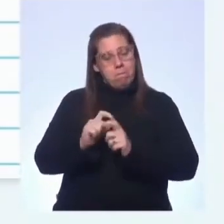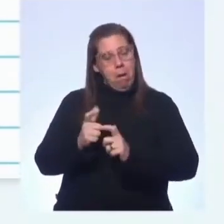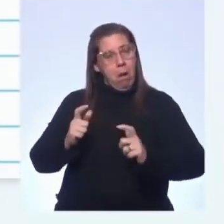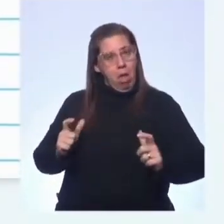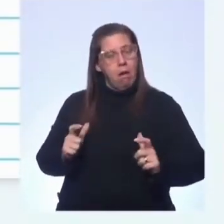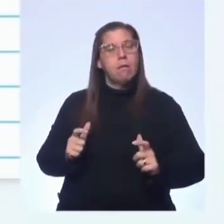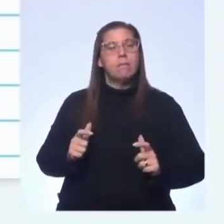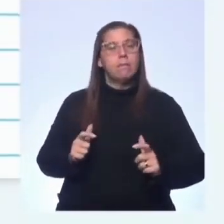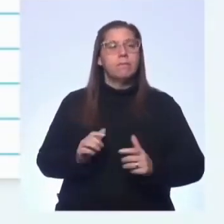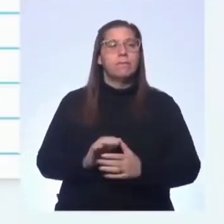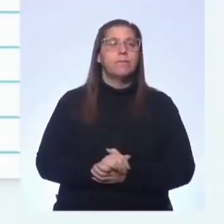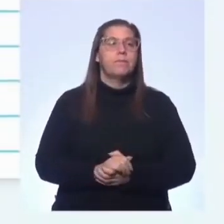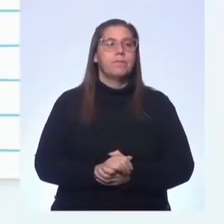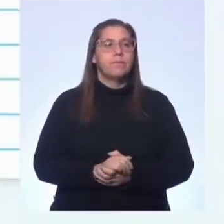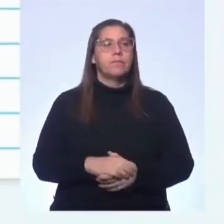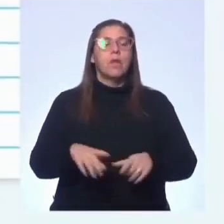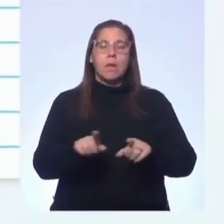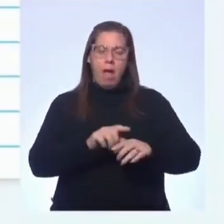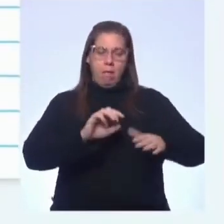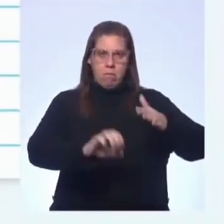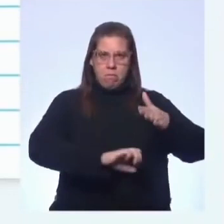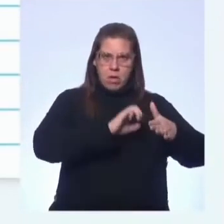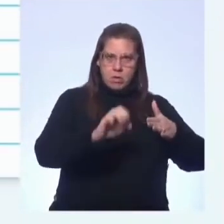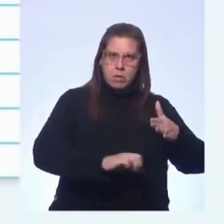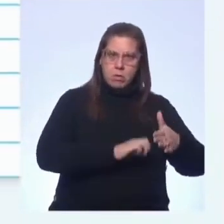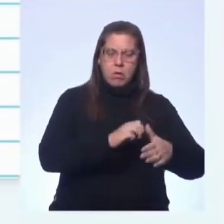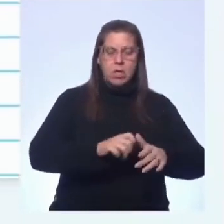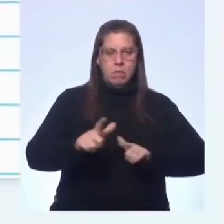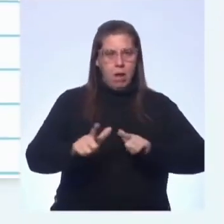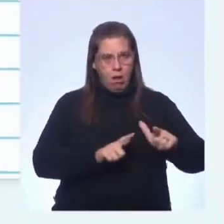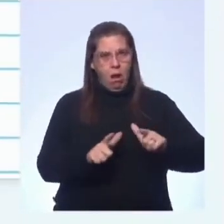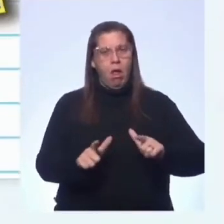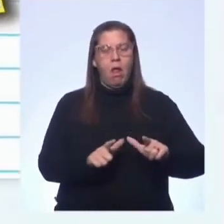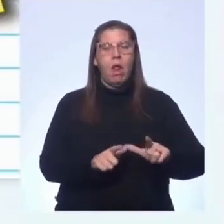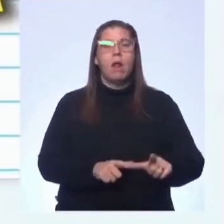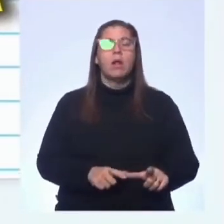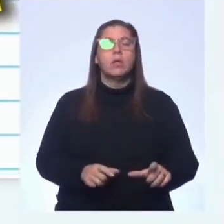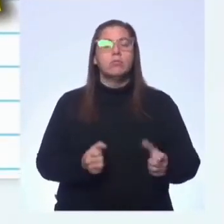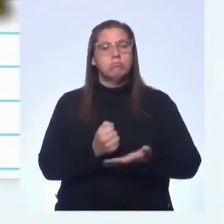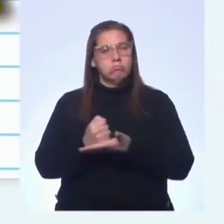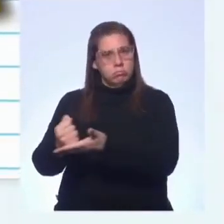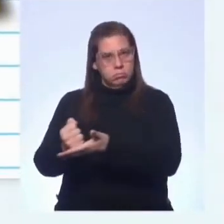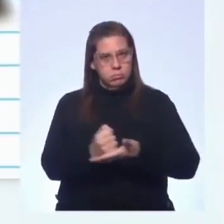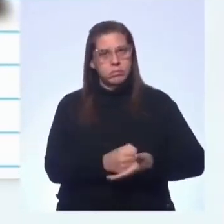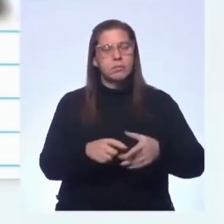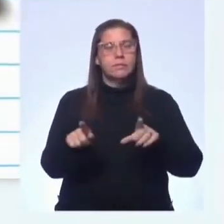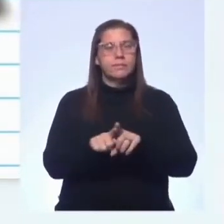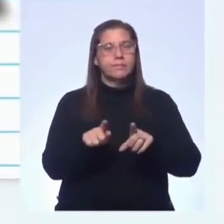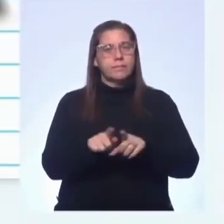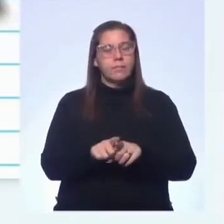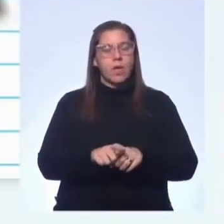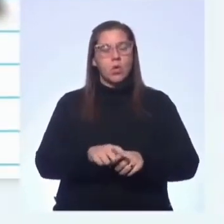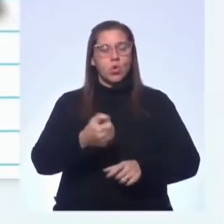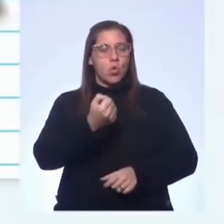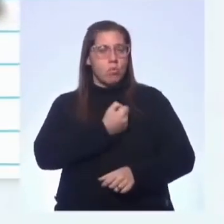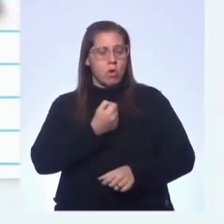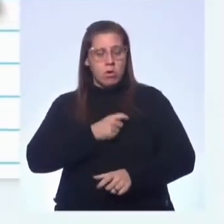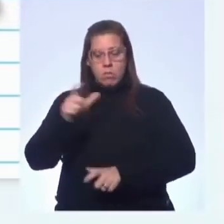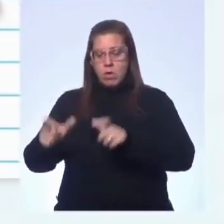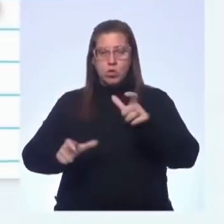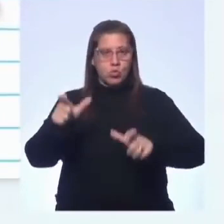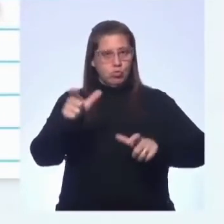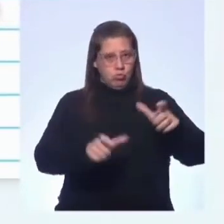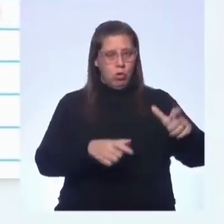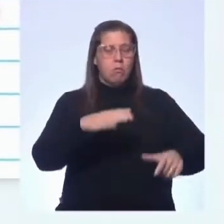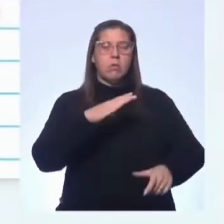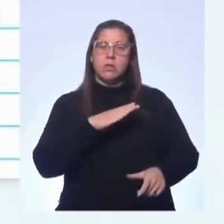outras atividades além da industrialização, tais como serviços de logística, contribuem para o aumento do número de habitantes das cidades.